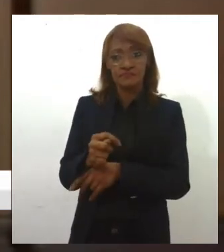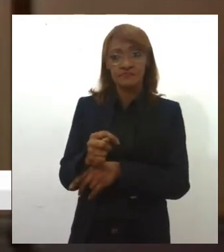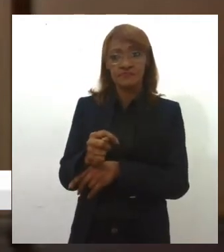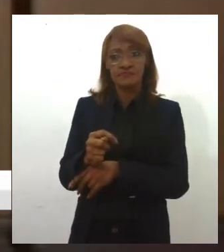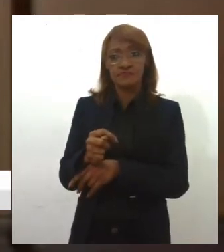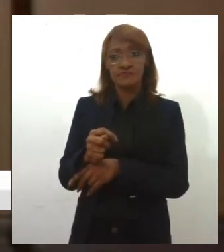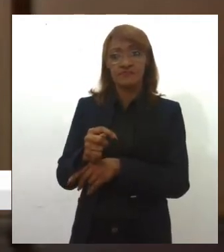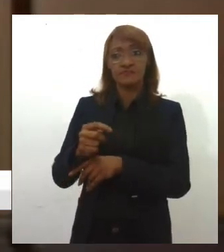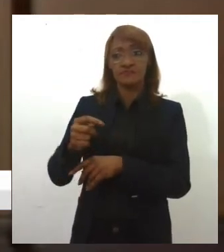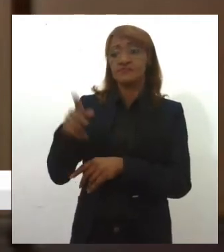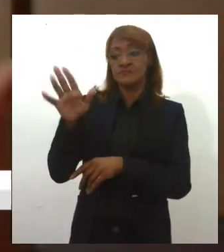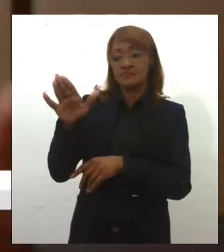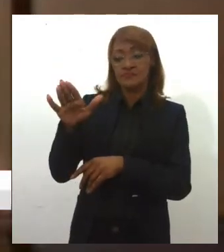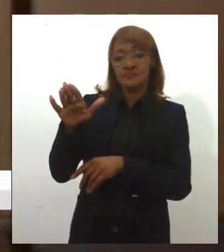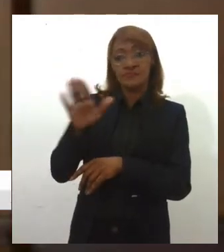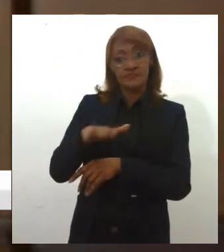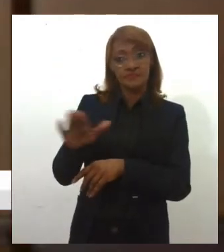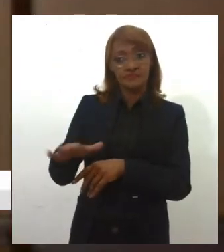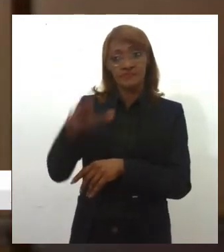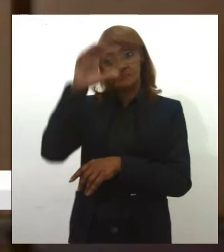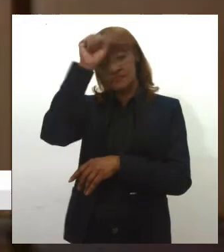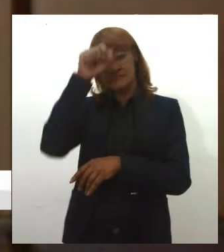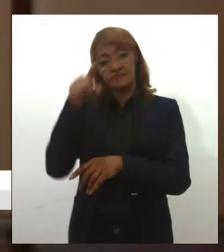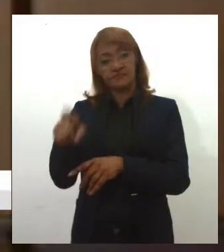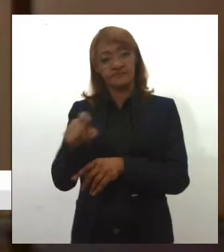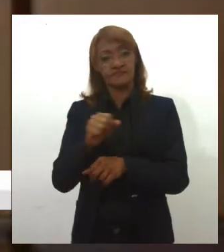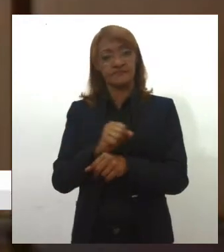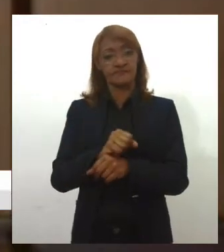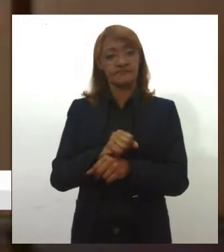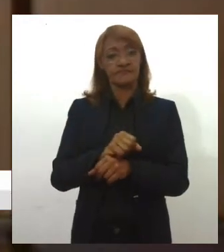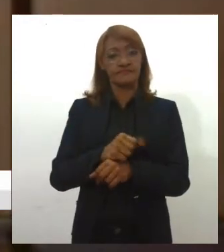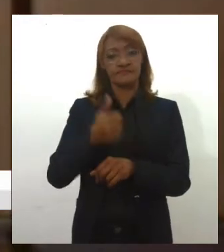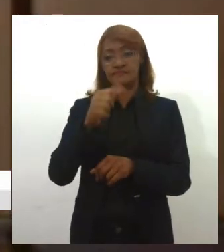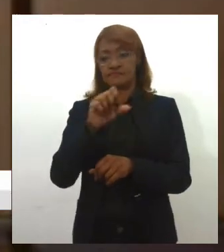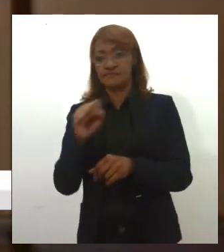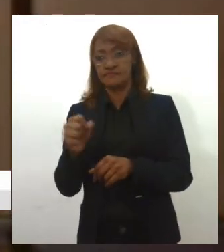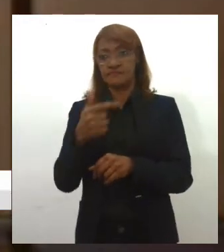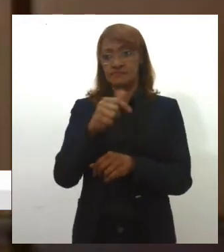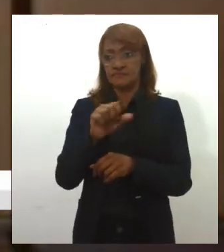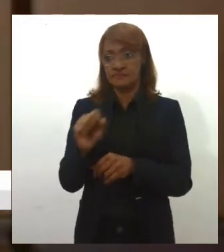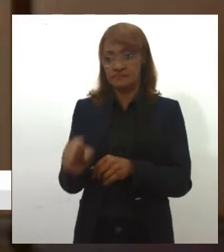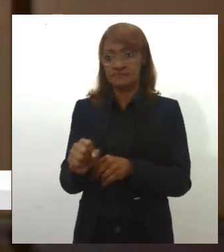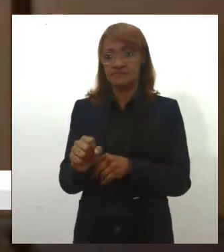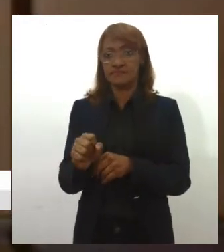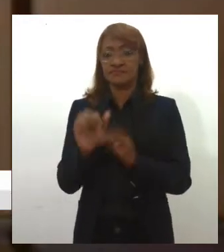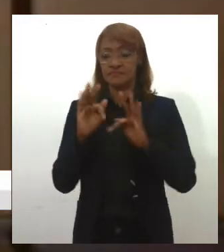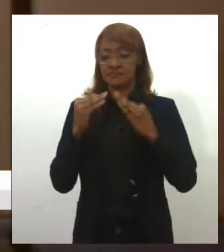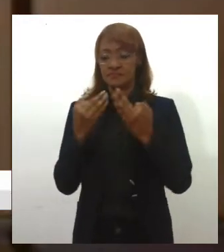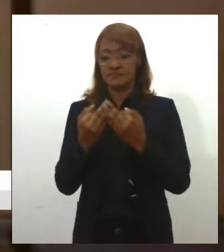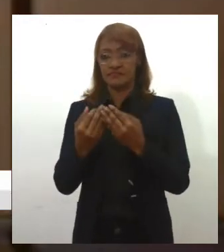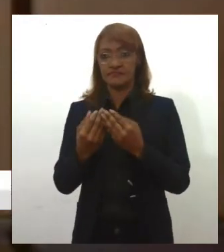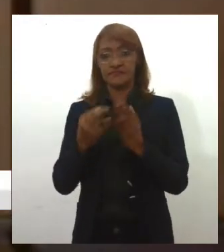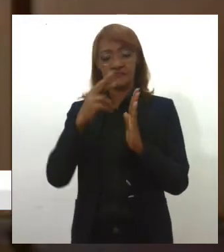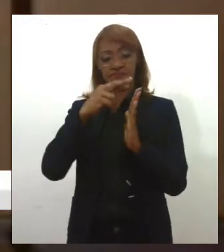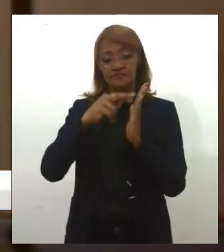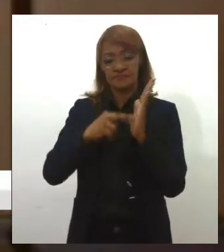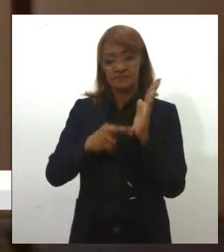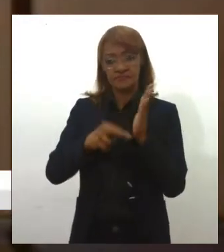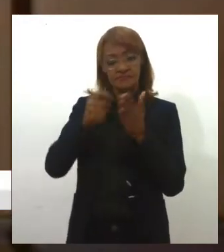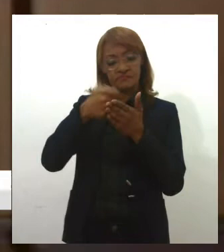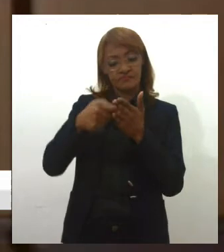ano, vai aprender. A cada trimestre, a família entrega um relatório dessas